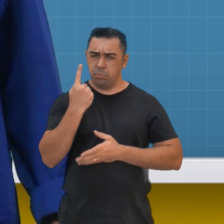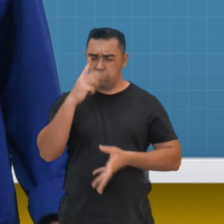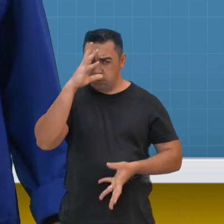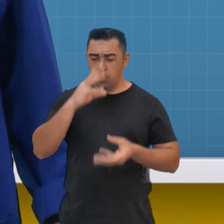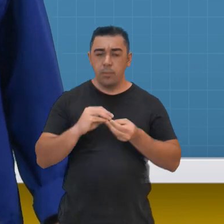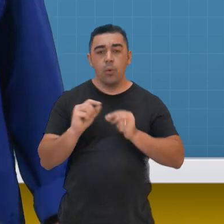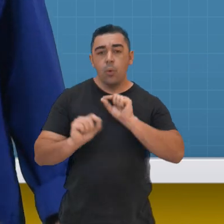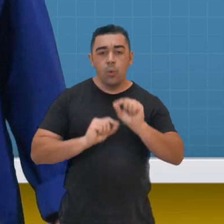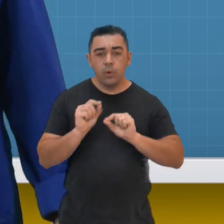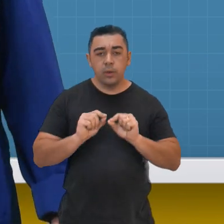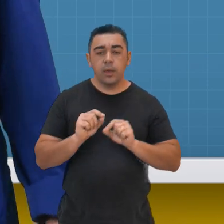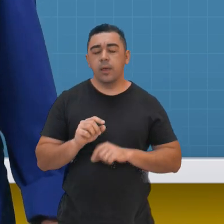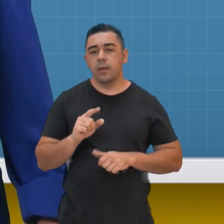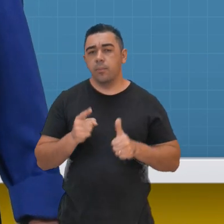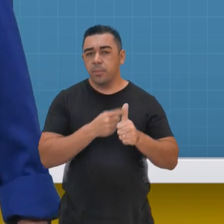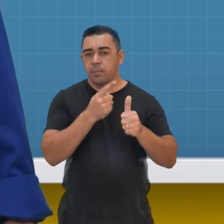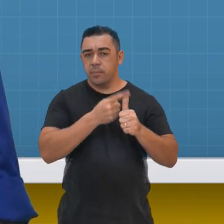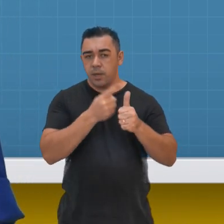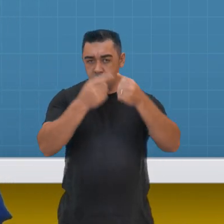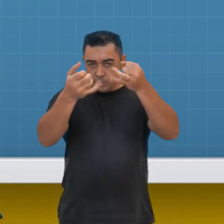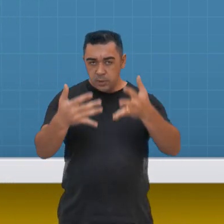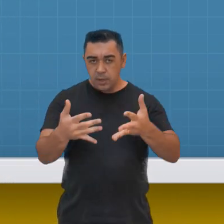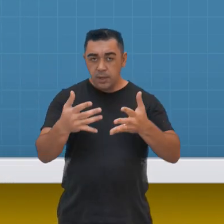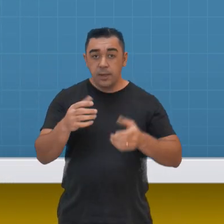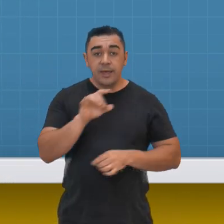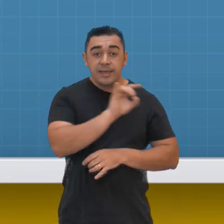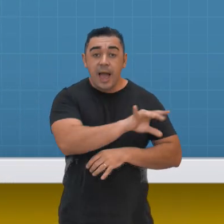pouquinho nesse cada macaco no seu